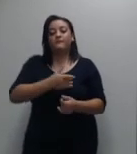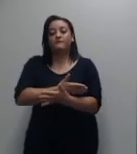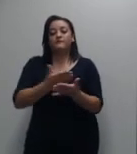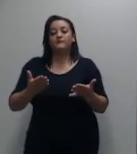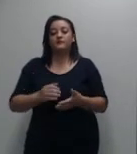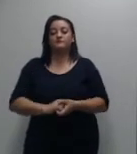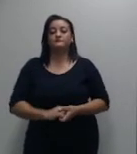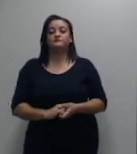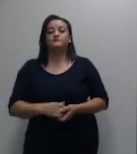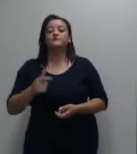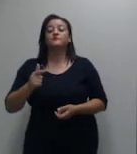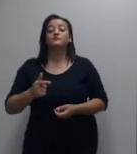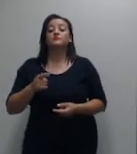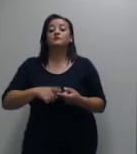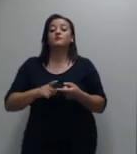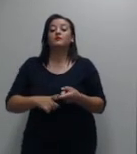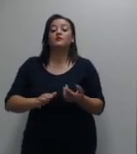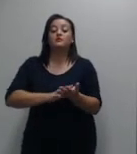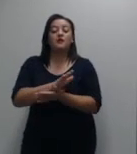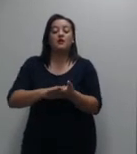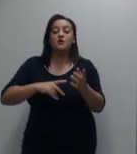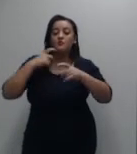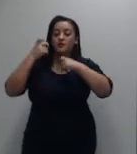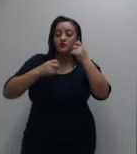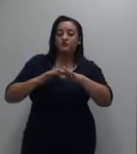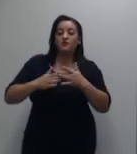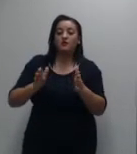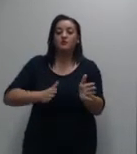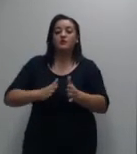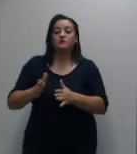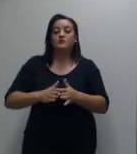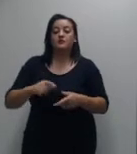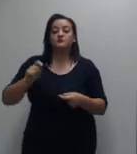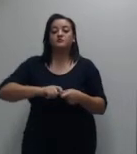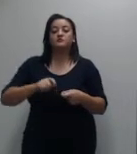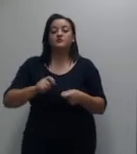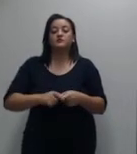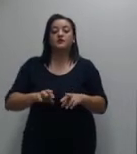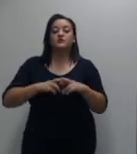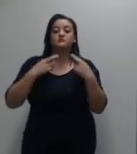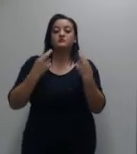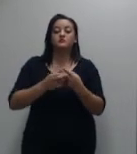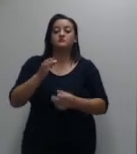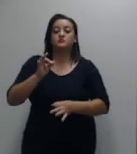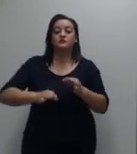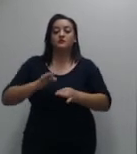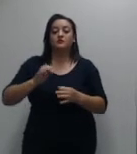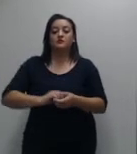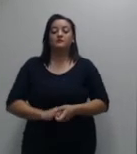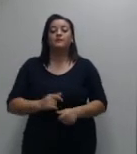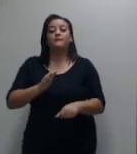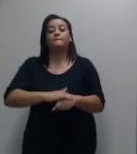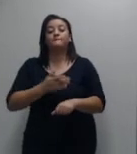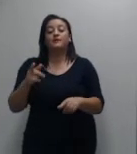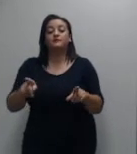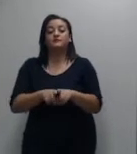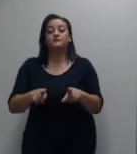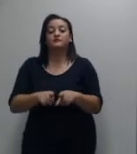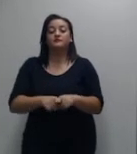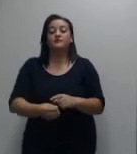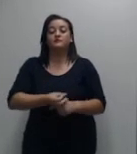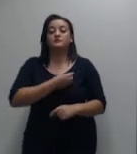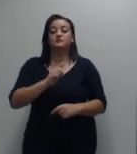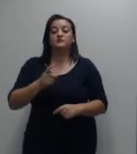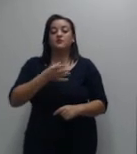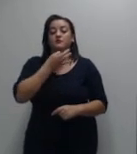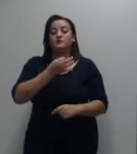não é pois nenhuma dúvida quanto ao período de realização da sessão de julgamento inexiste a